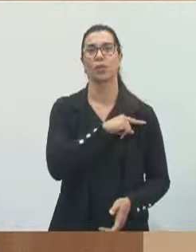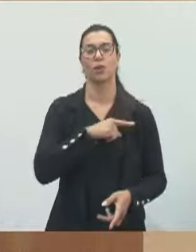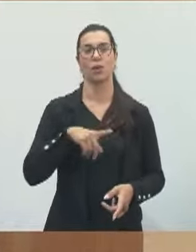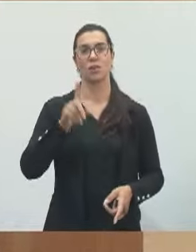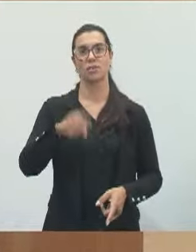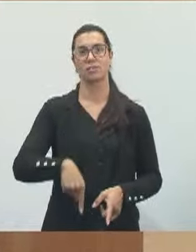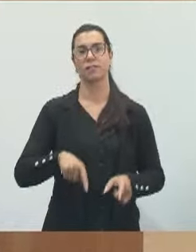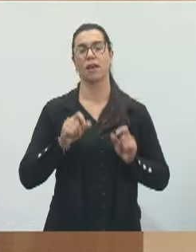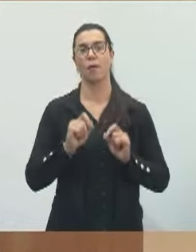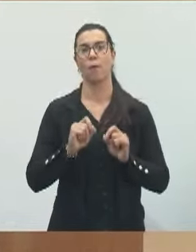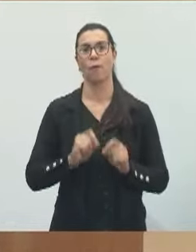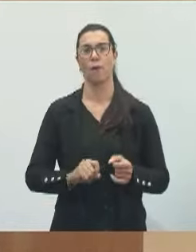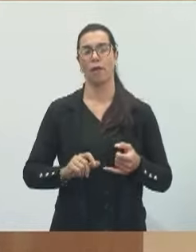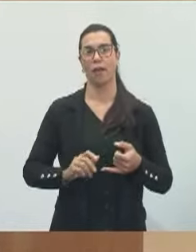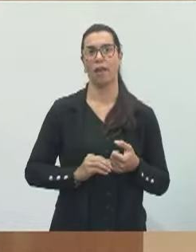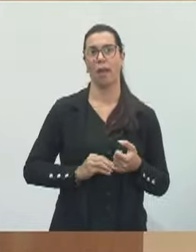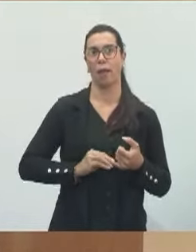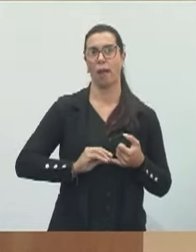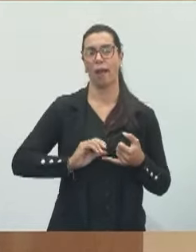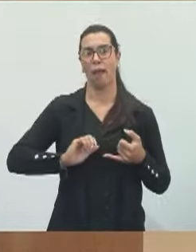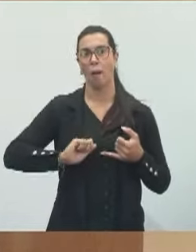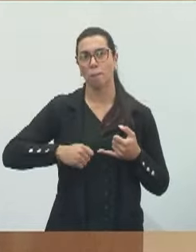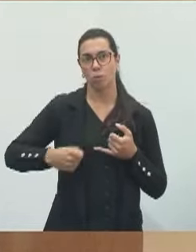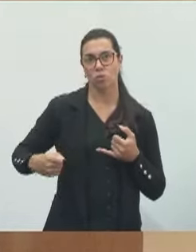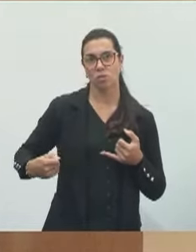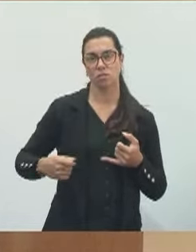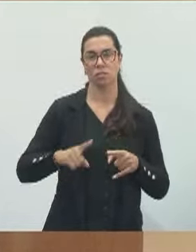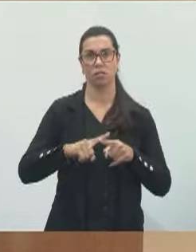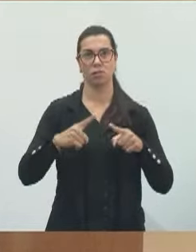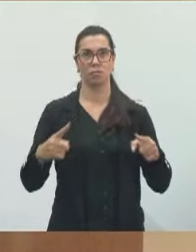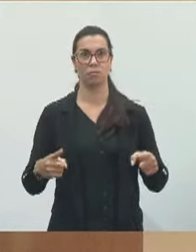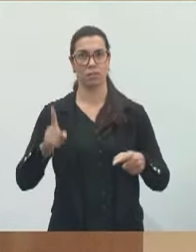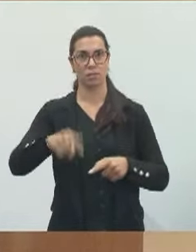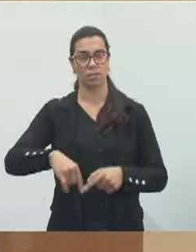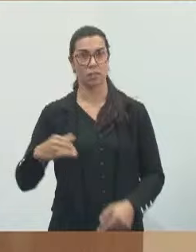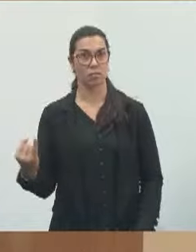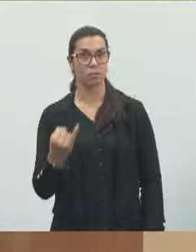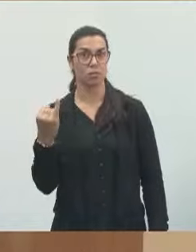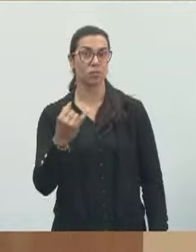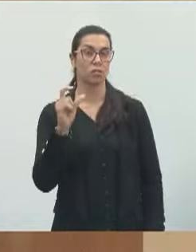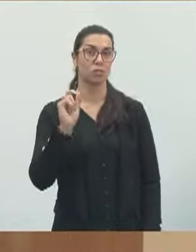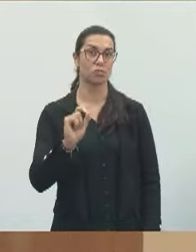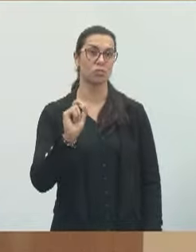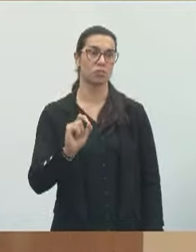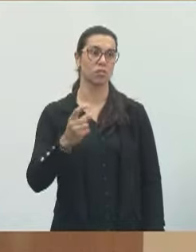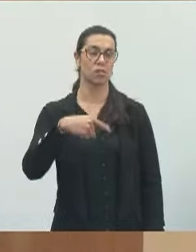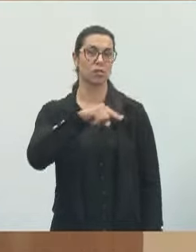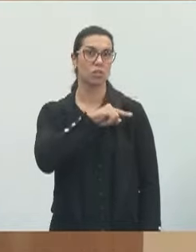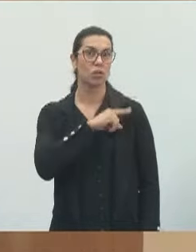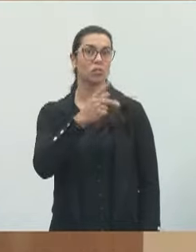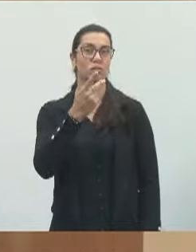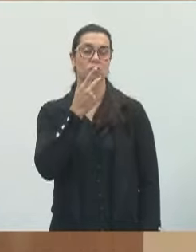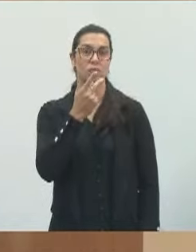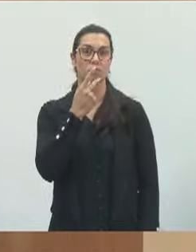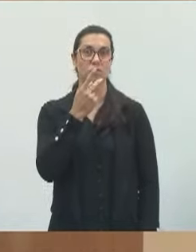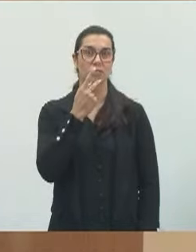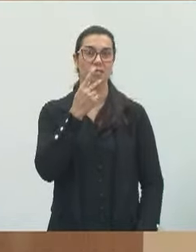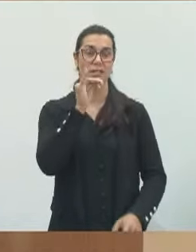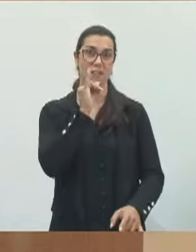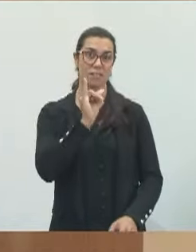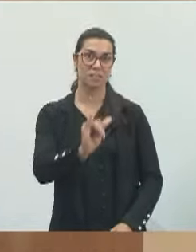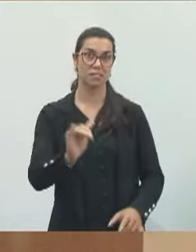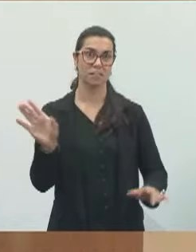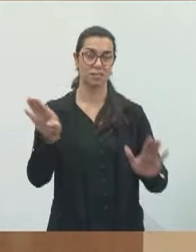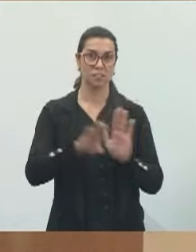prefeito Isaías dessa cidade. Né? Eu acho que é importante a gente se atentar aqui às falas e dizer que cheguei a